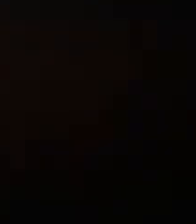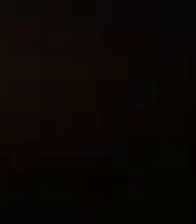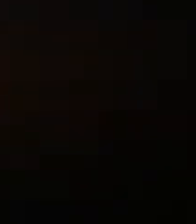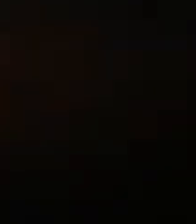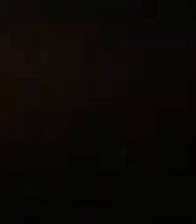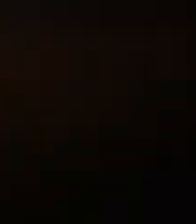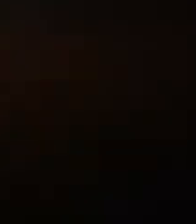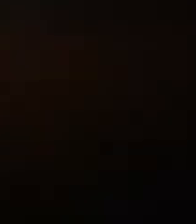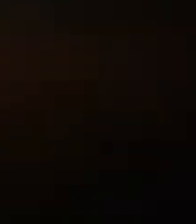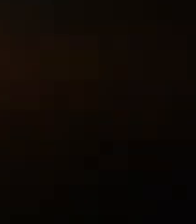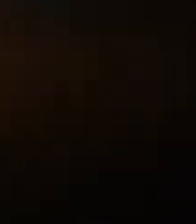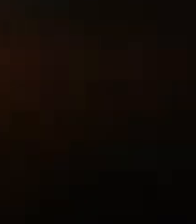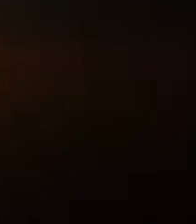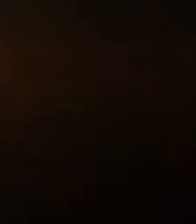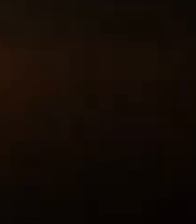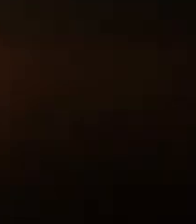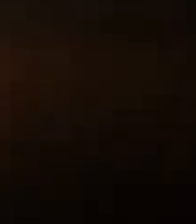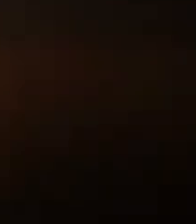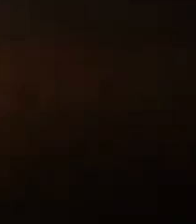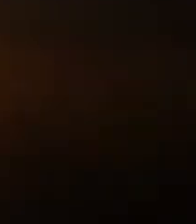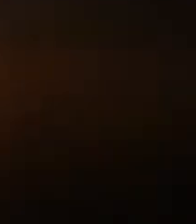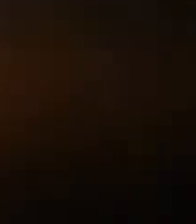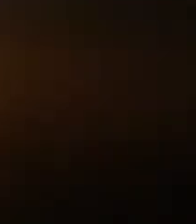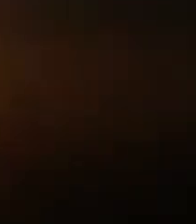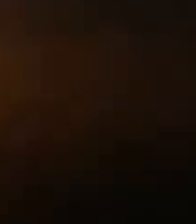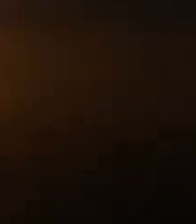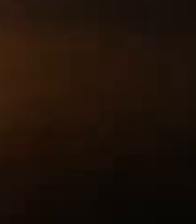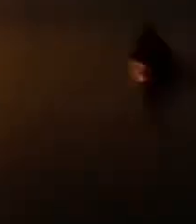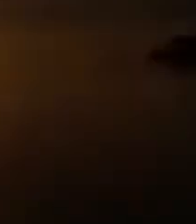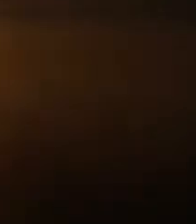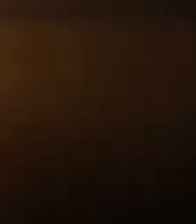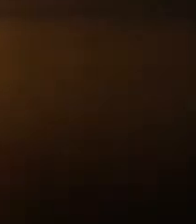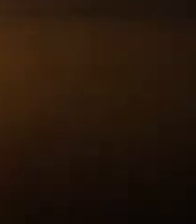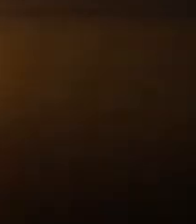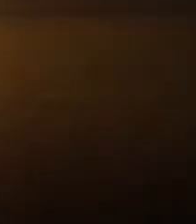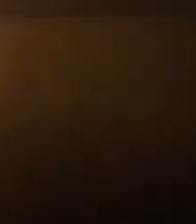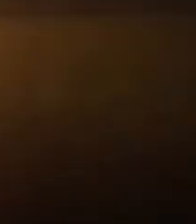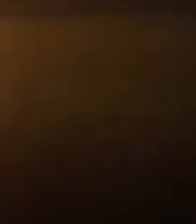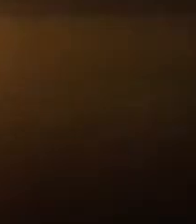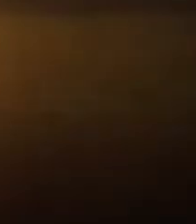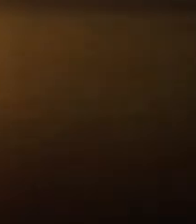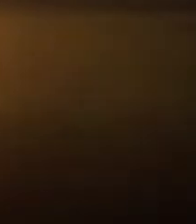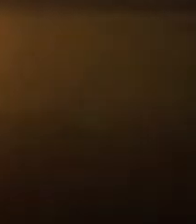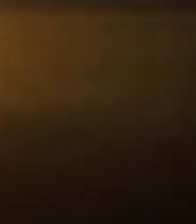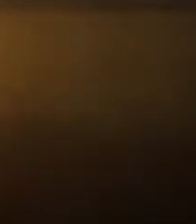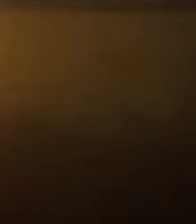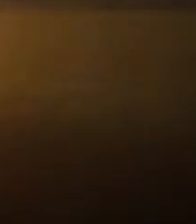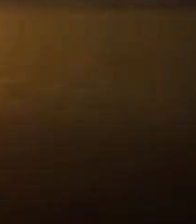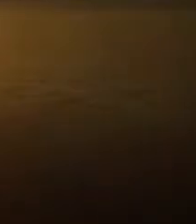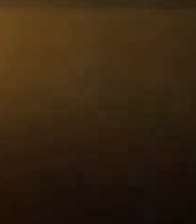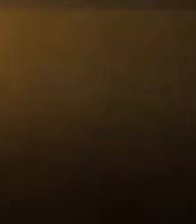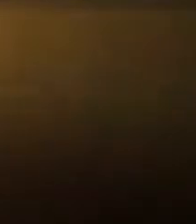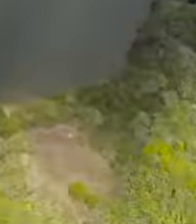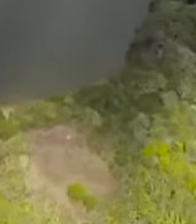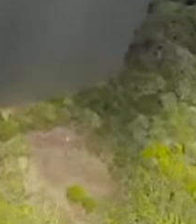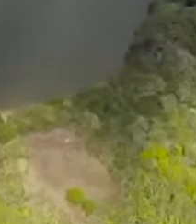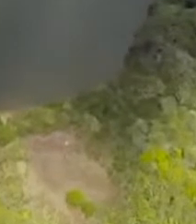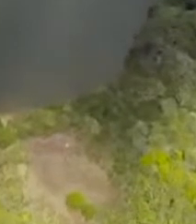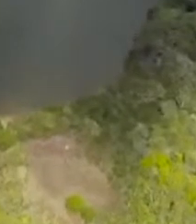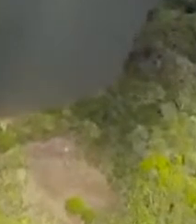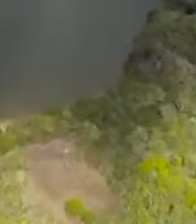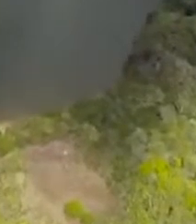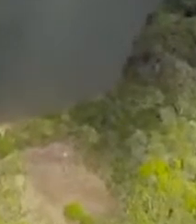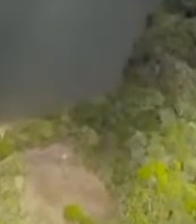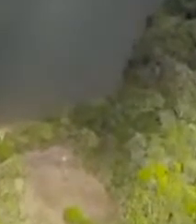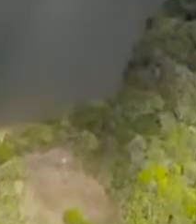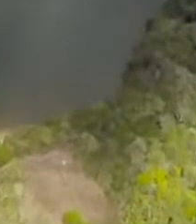você. Ó liberdade, desafia o nosso peito à própria morte. Ó